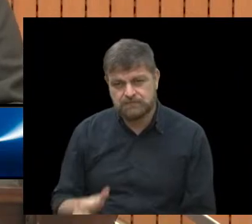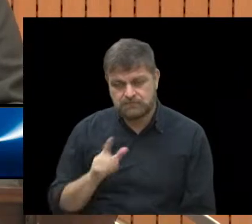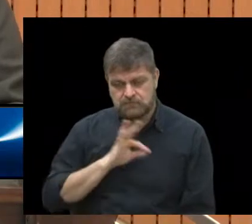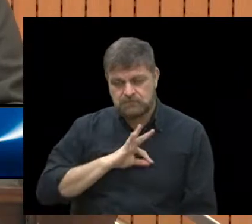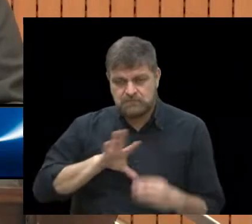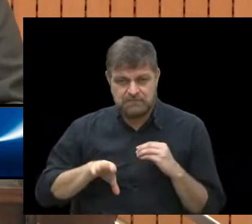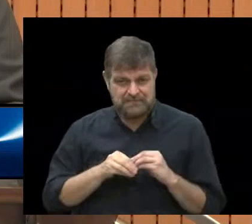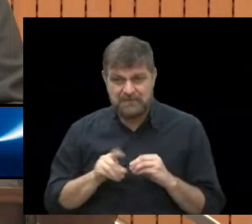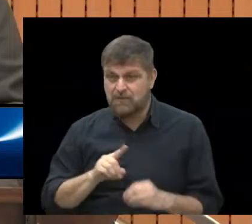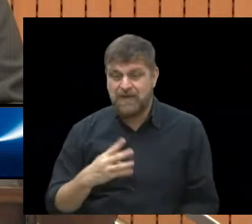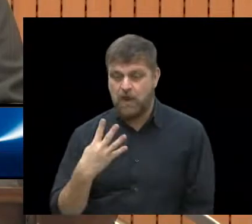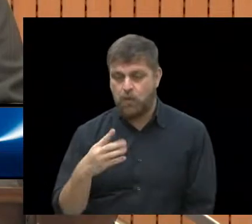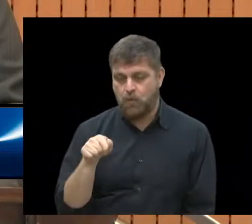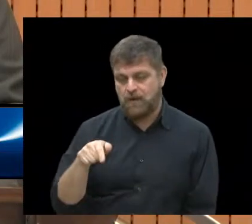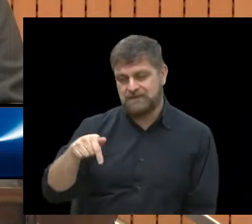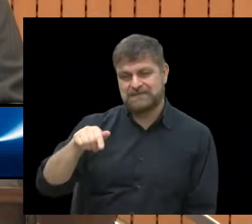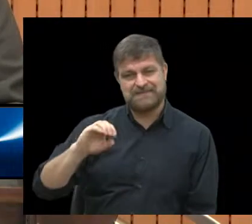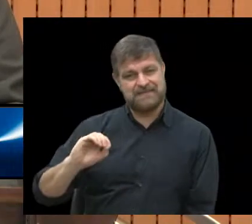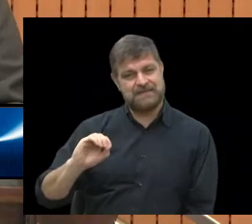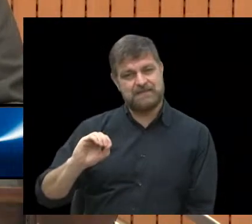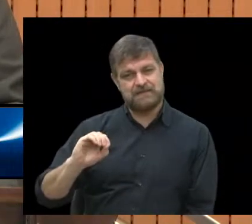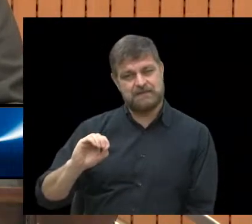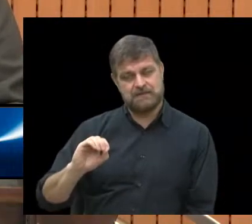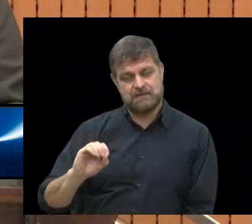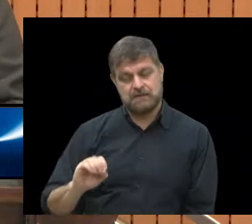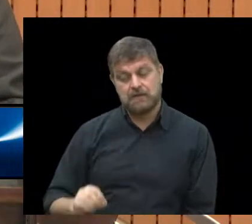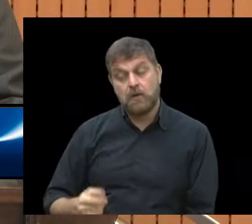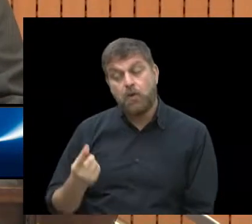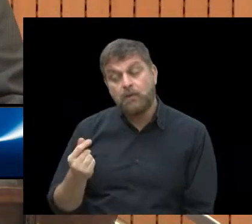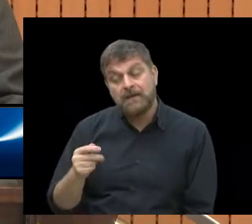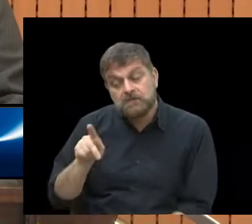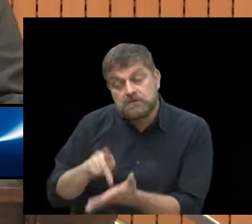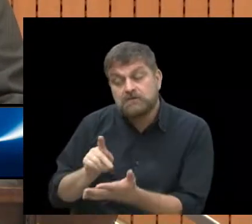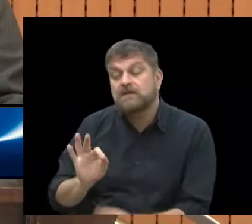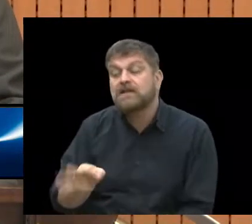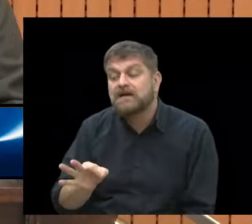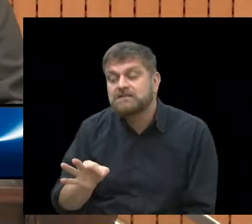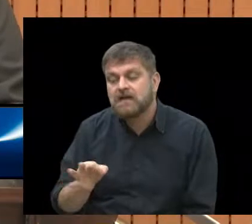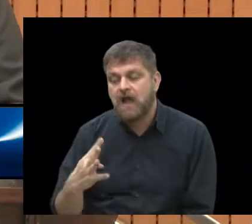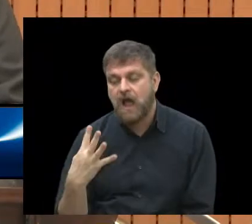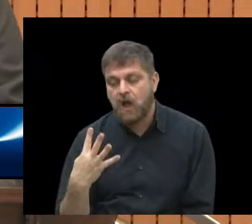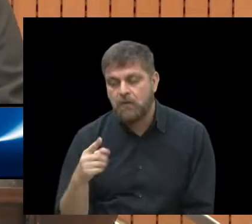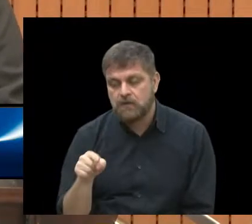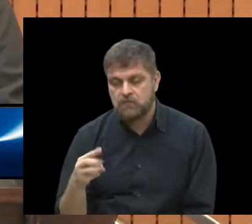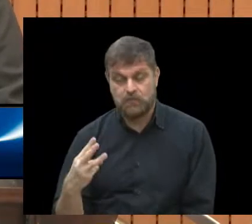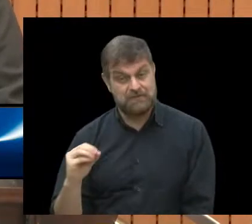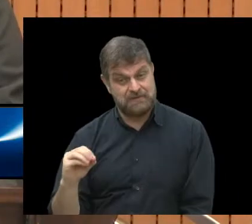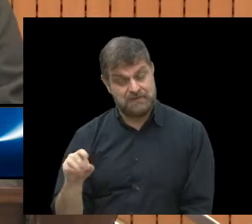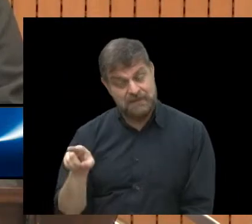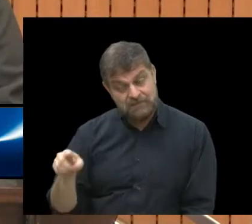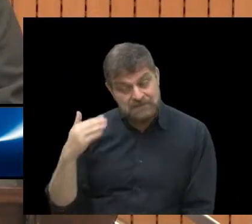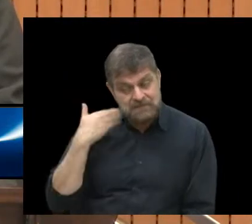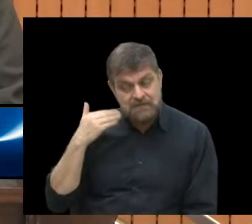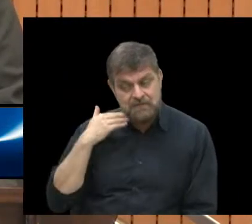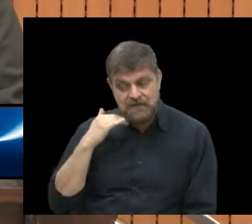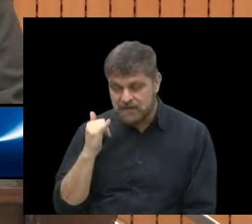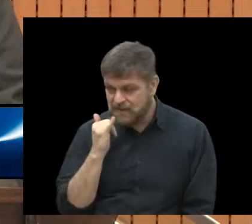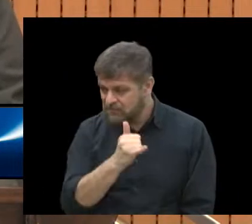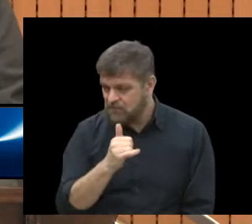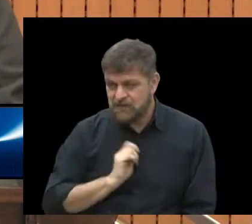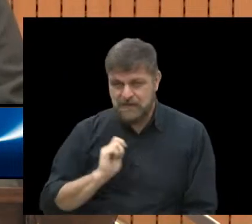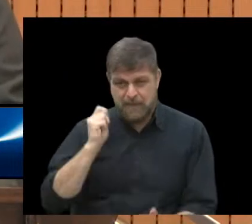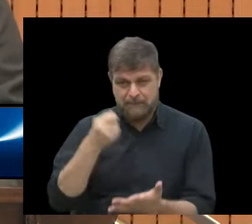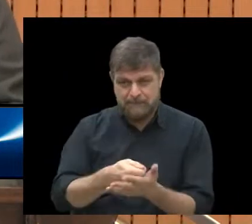não é R$ 4,70 a passagem de Campinas, é R$ 4,30. A senhora falou que também que paga-se 2 vezes porque